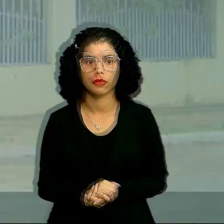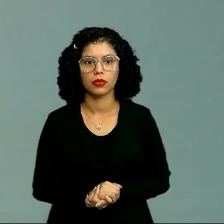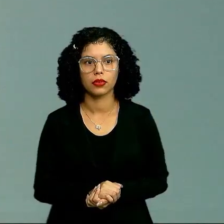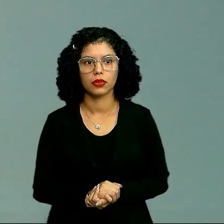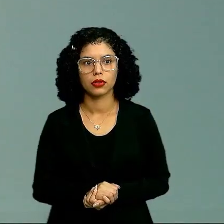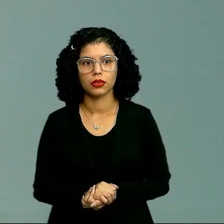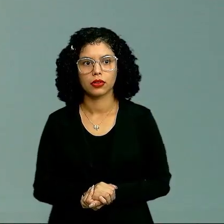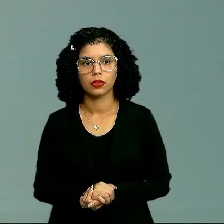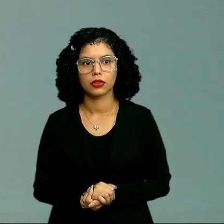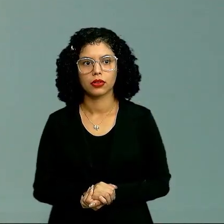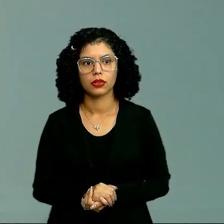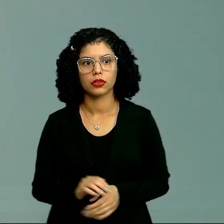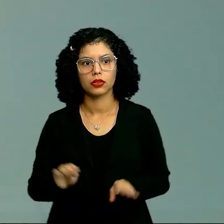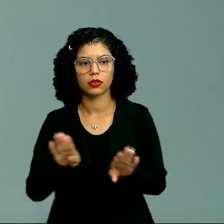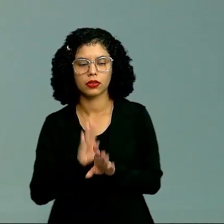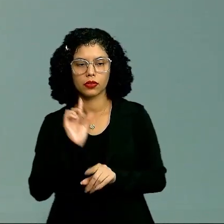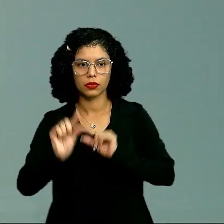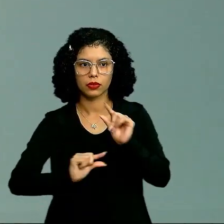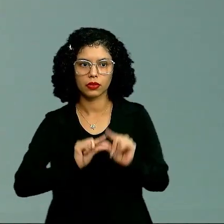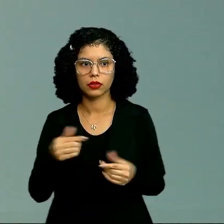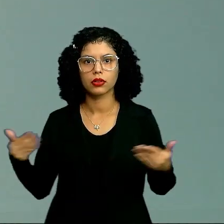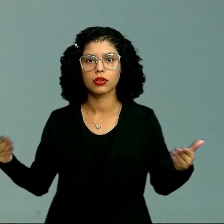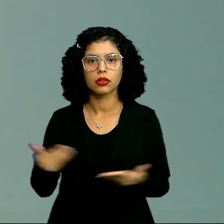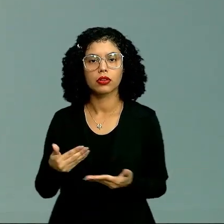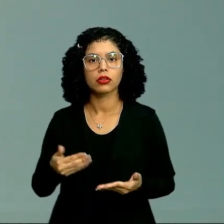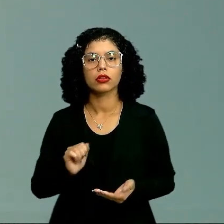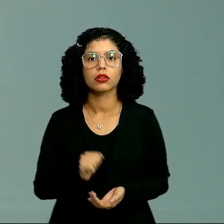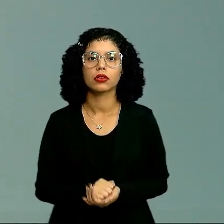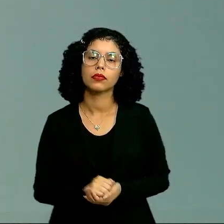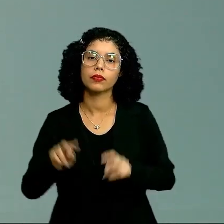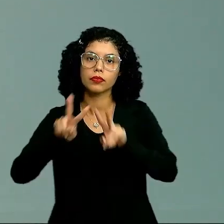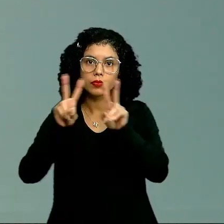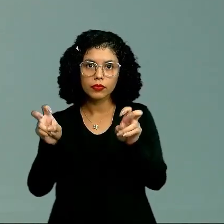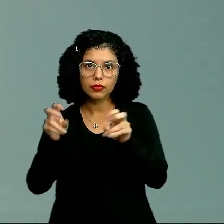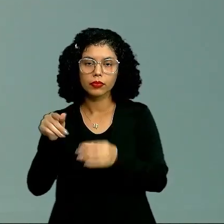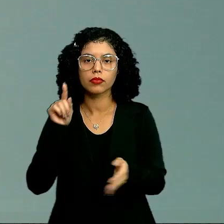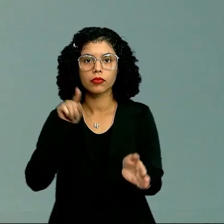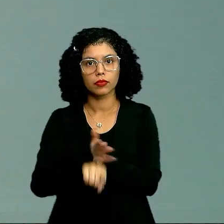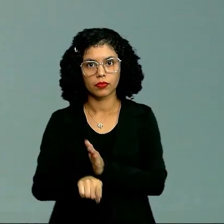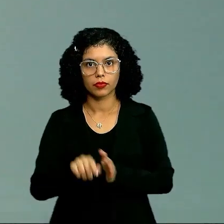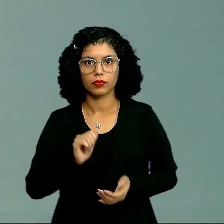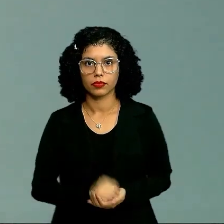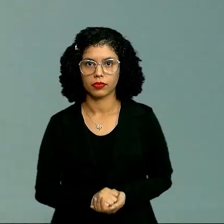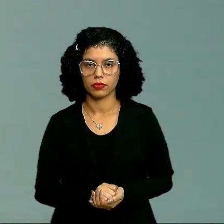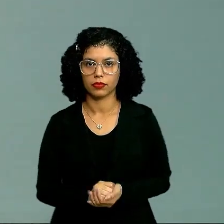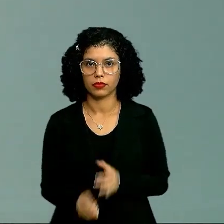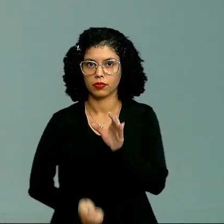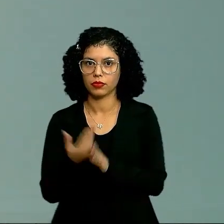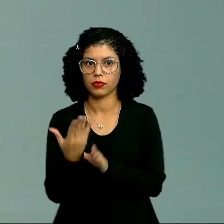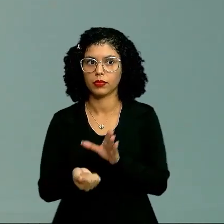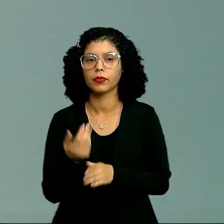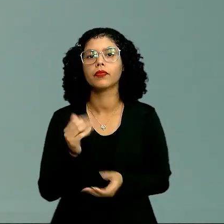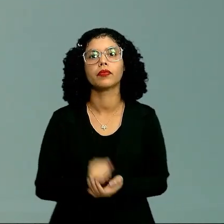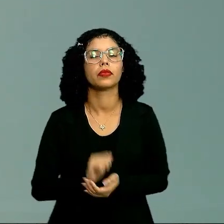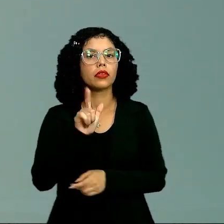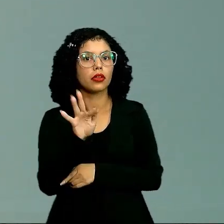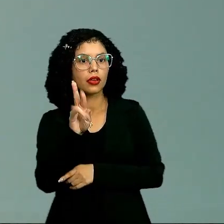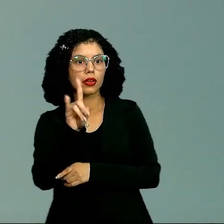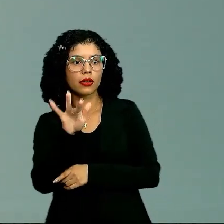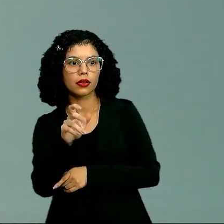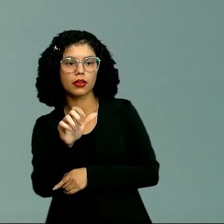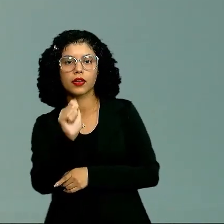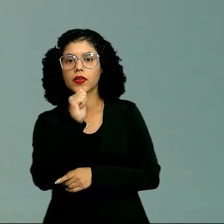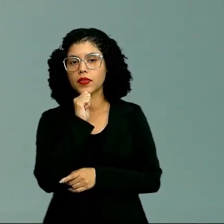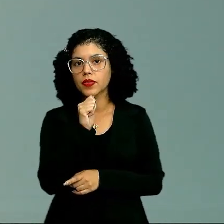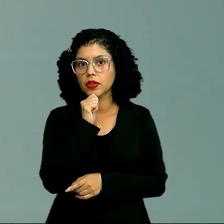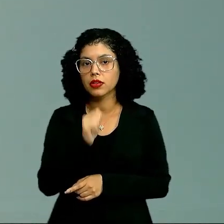tá, pessoal? E aí, falando um pouquinho agora sobre essa questão da produção do Álvares de